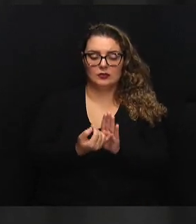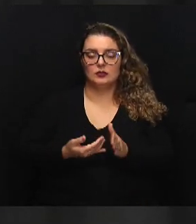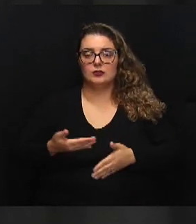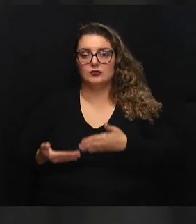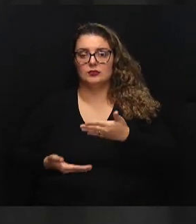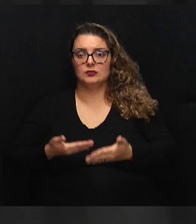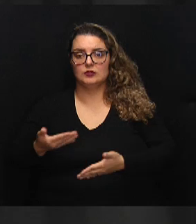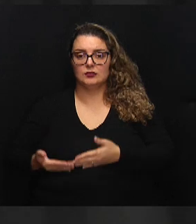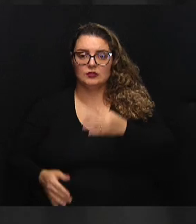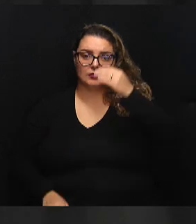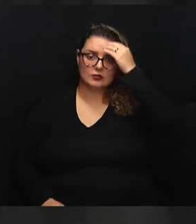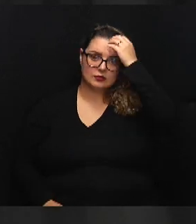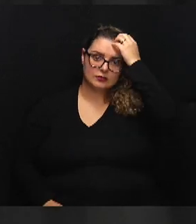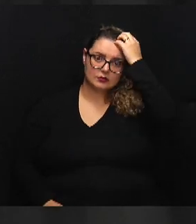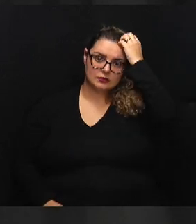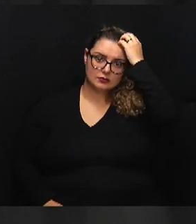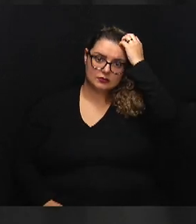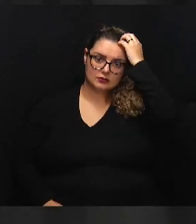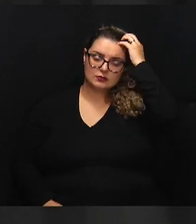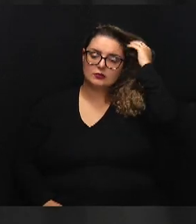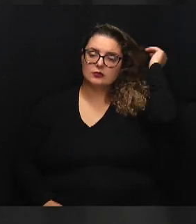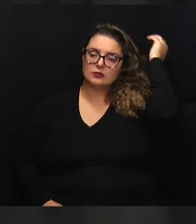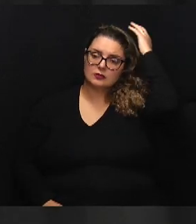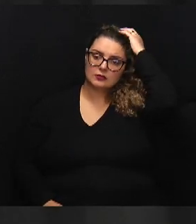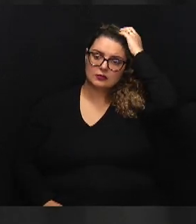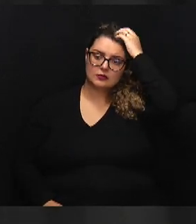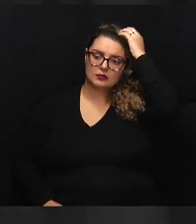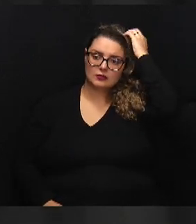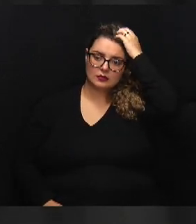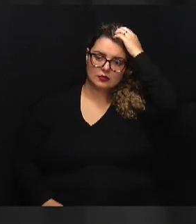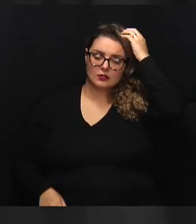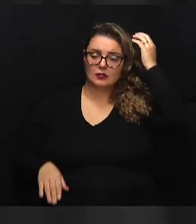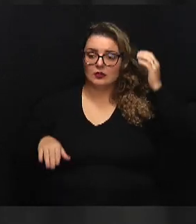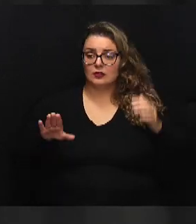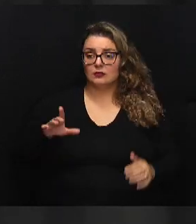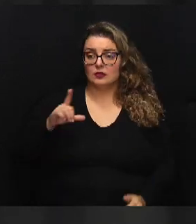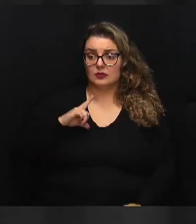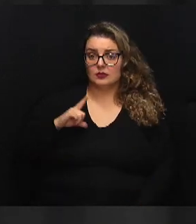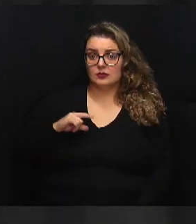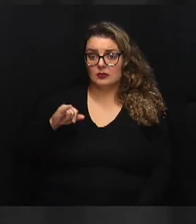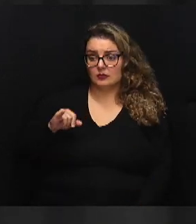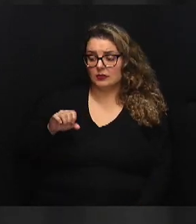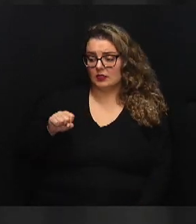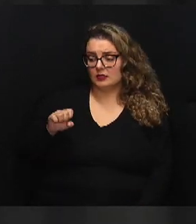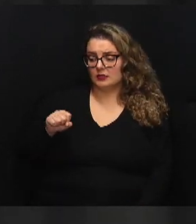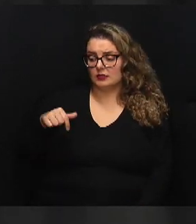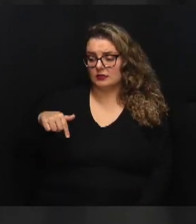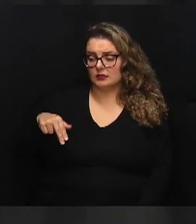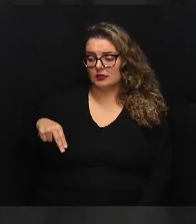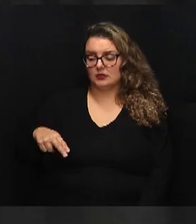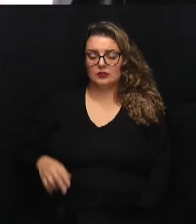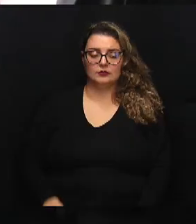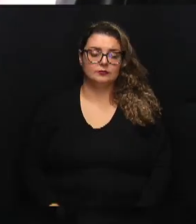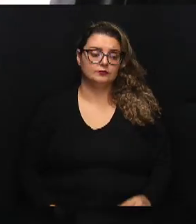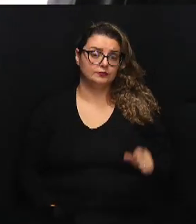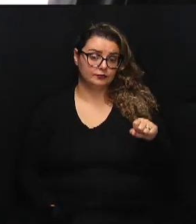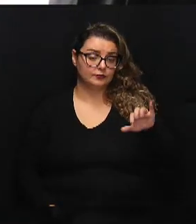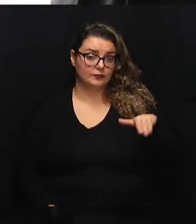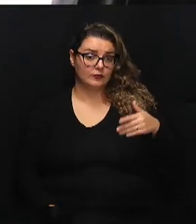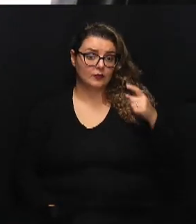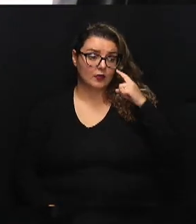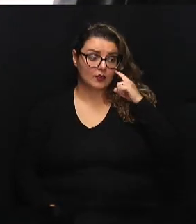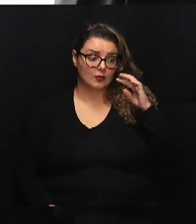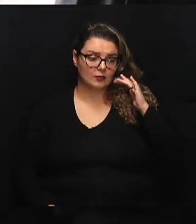serviços é o que mais se arrecada, né? Juntamente com a ISSQN. Sim. Agora, quando a gente pensa na questão